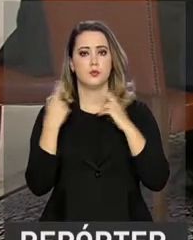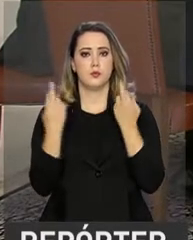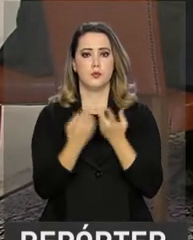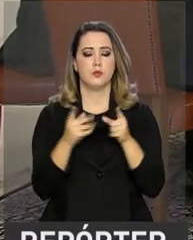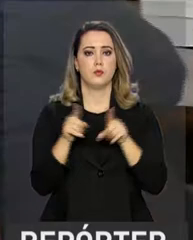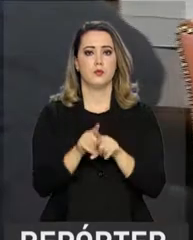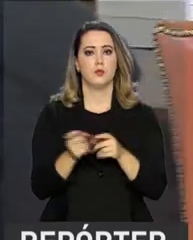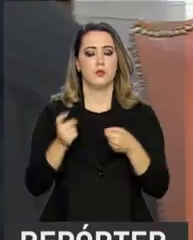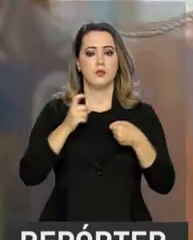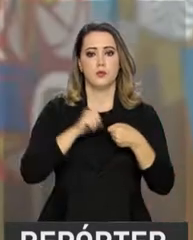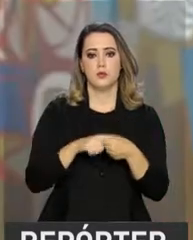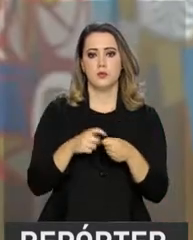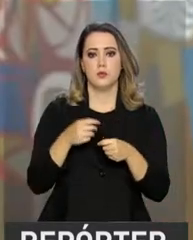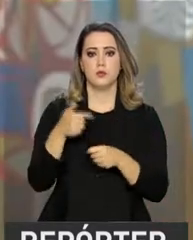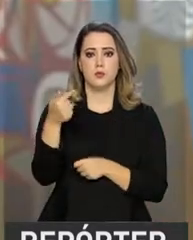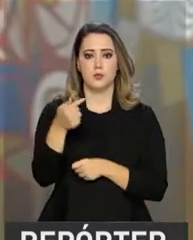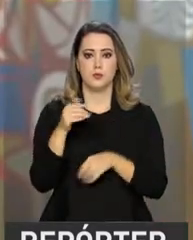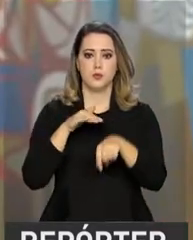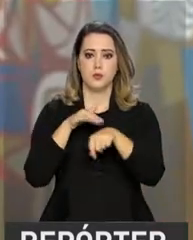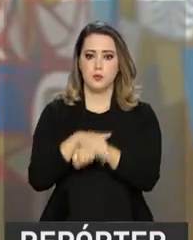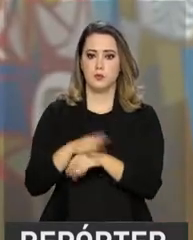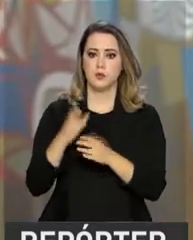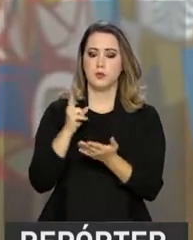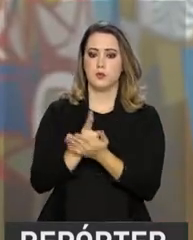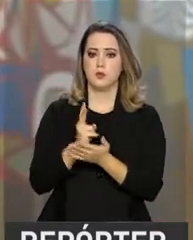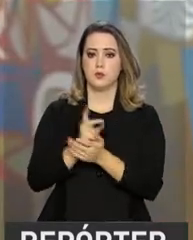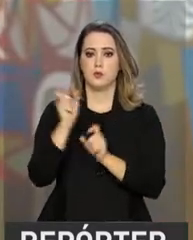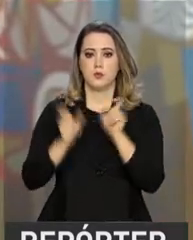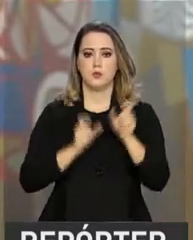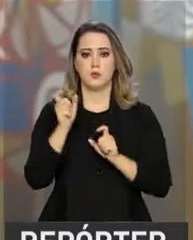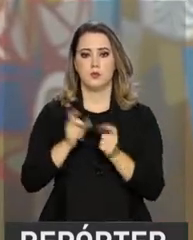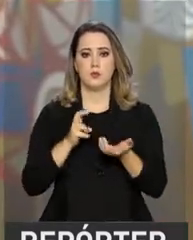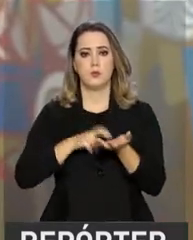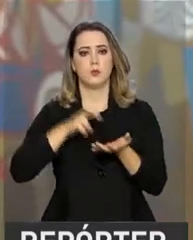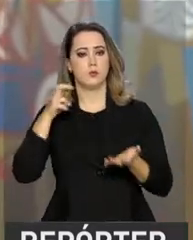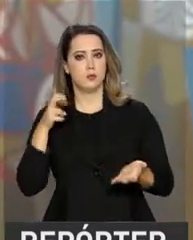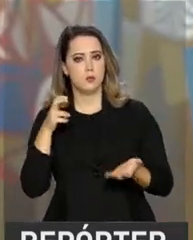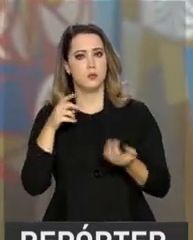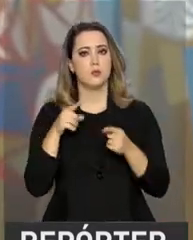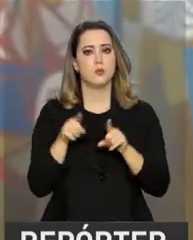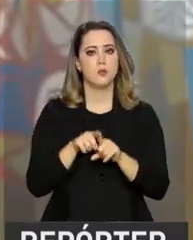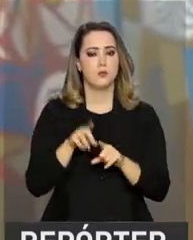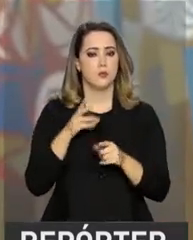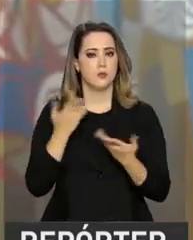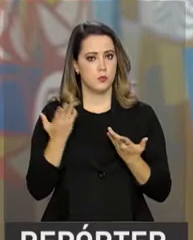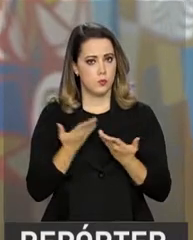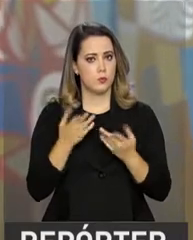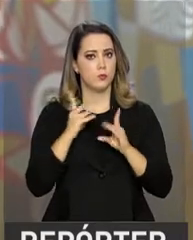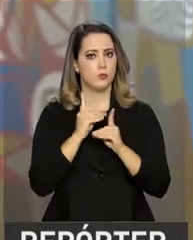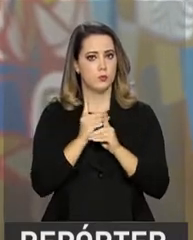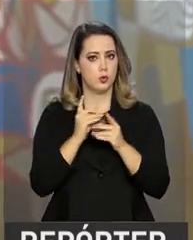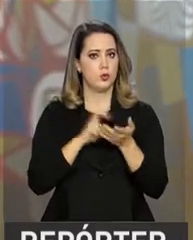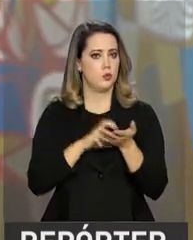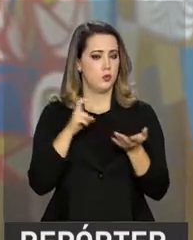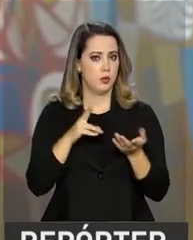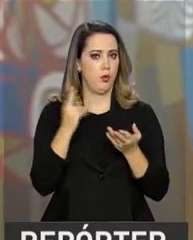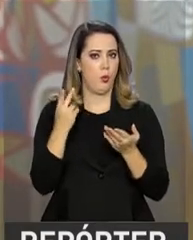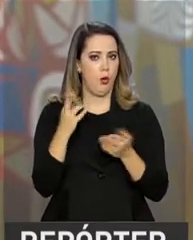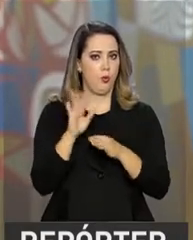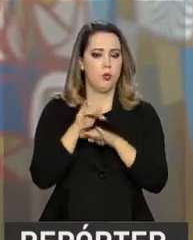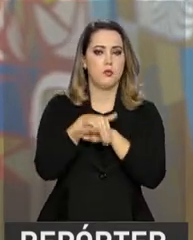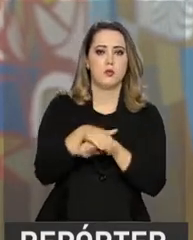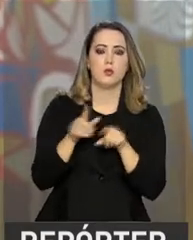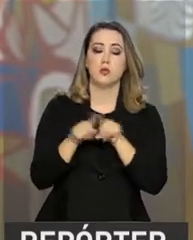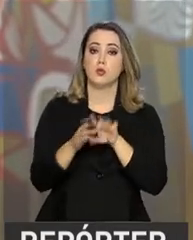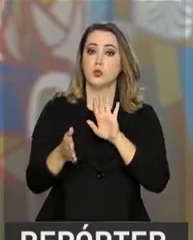ser retomado então às sete da noite com as mesmas pessoas que participaram desse encontro pela manhã lembrando que o projeto